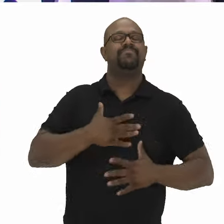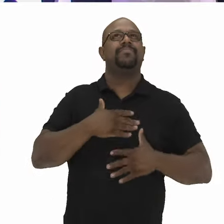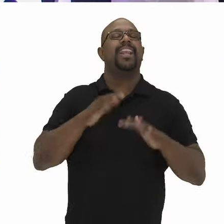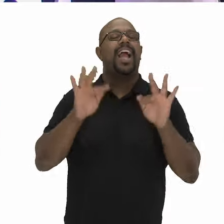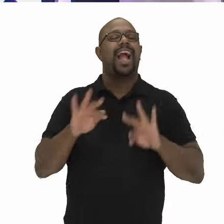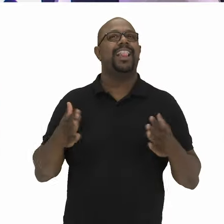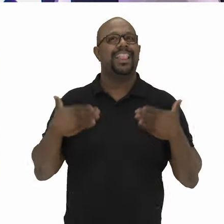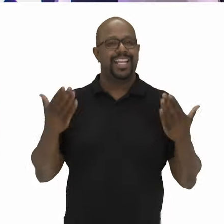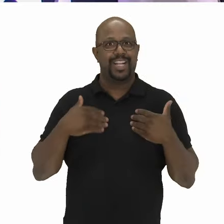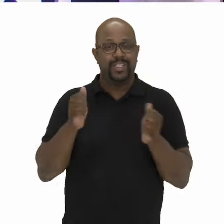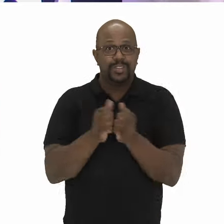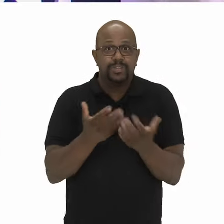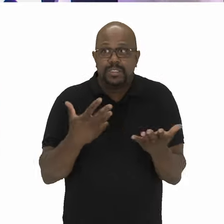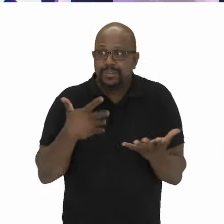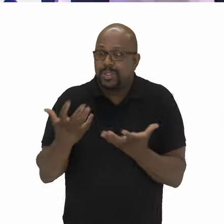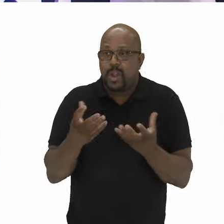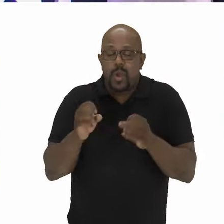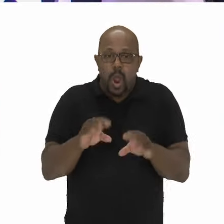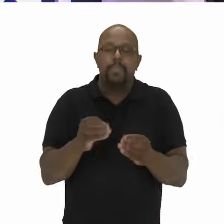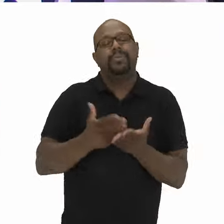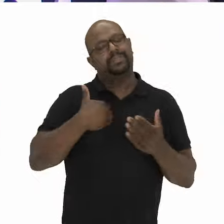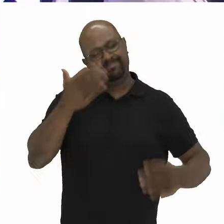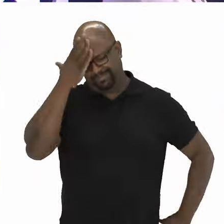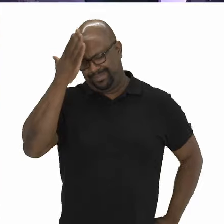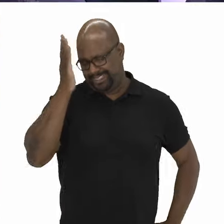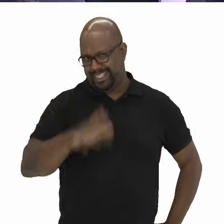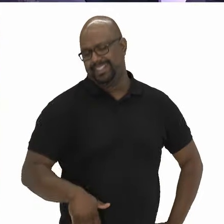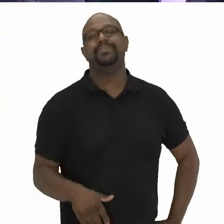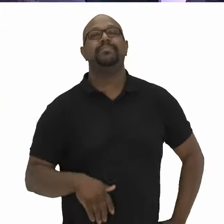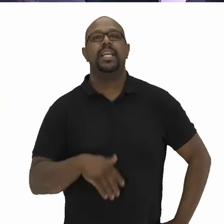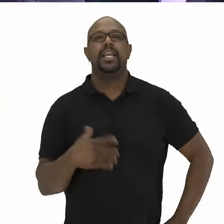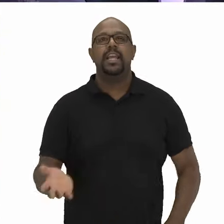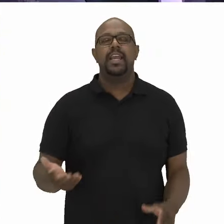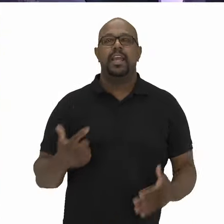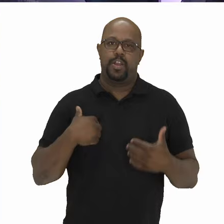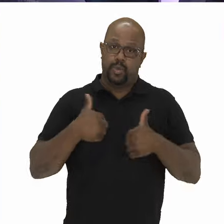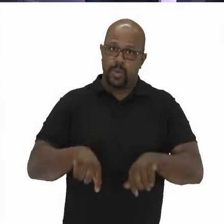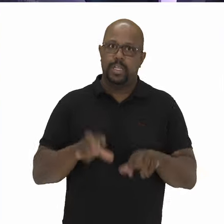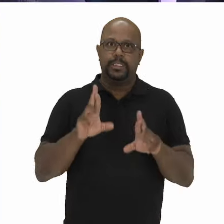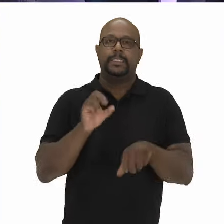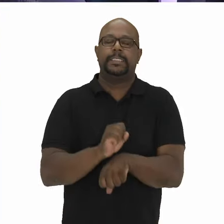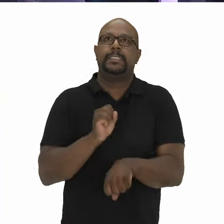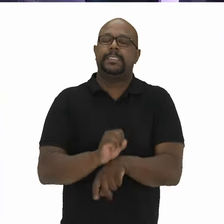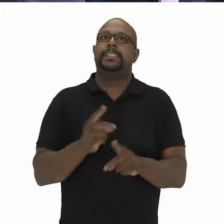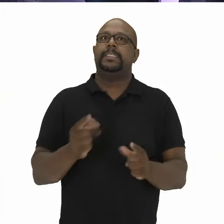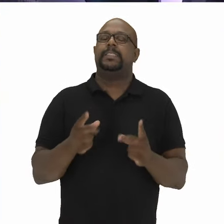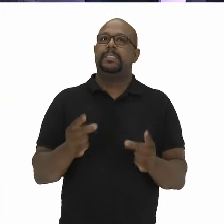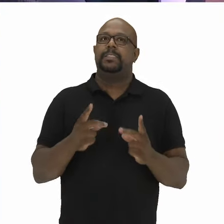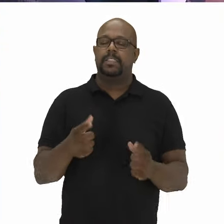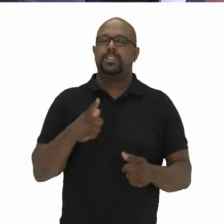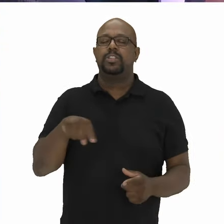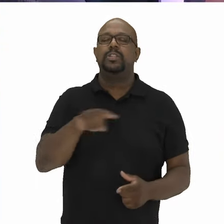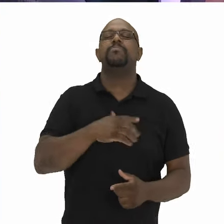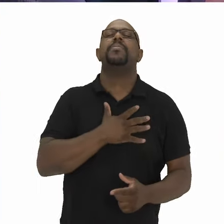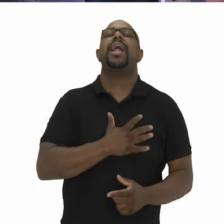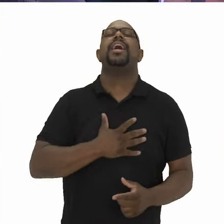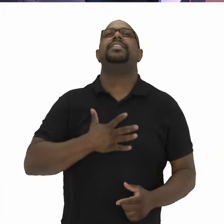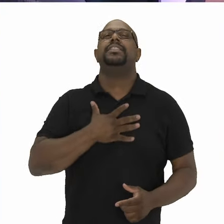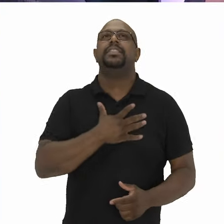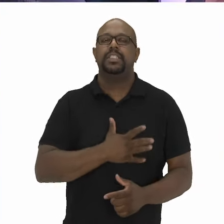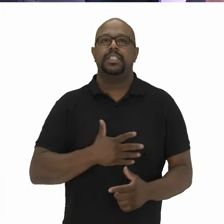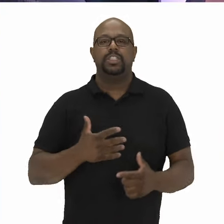alegria est com vocês não sei nem por onde começar claro que sei eu tô nessa expectativa já há muito tempo de ter